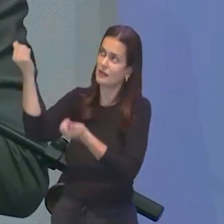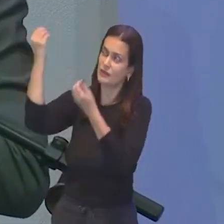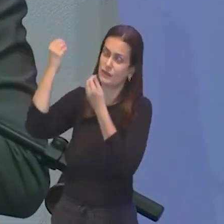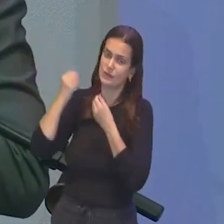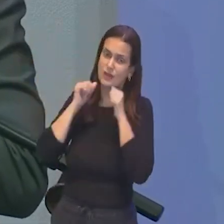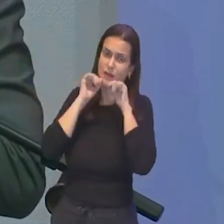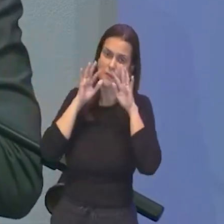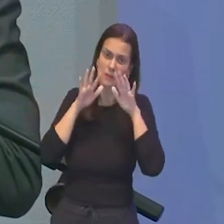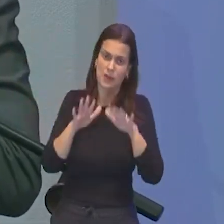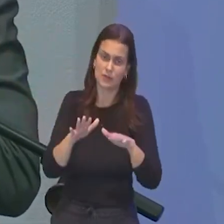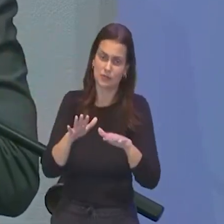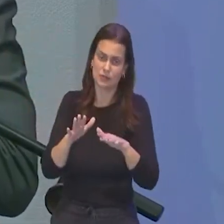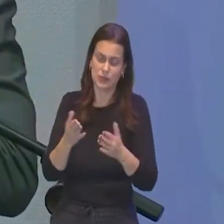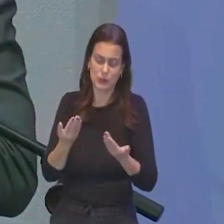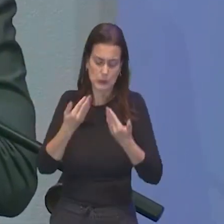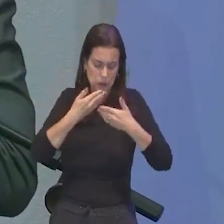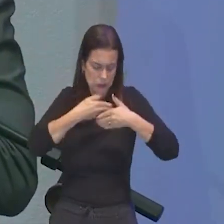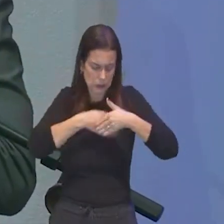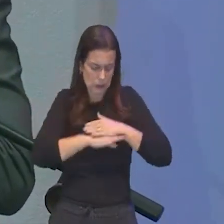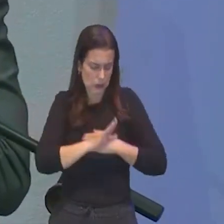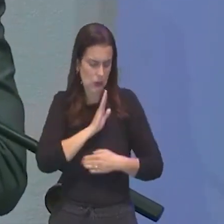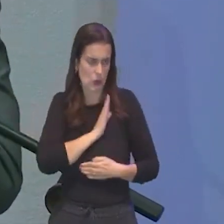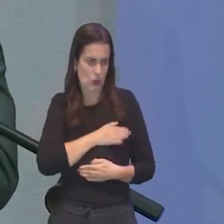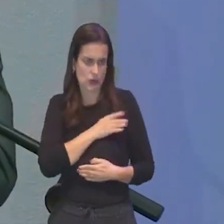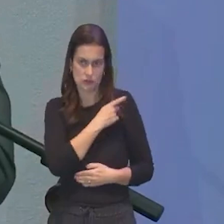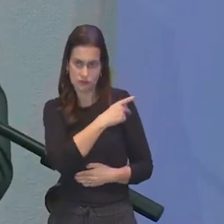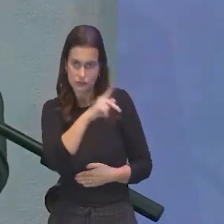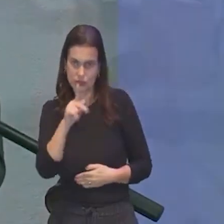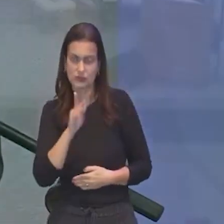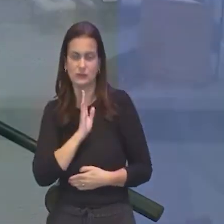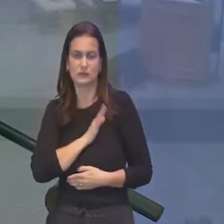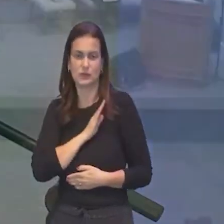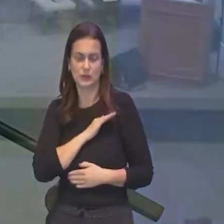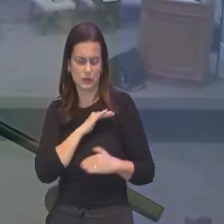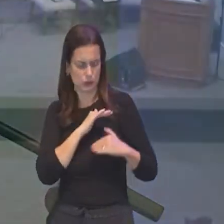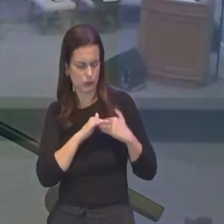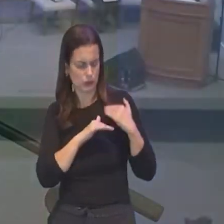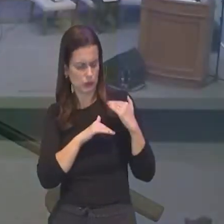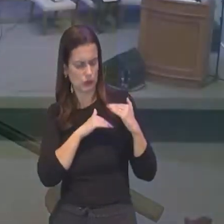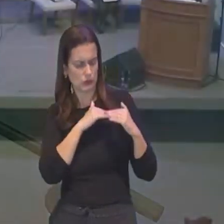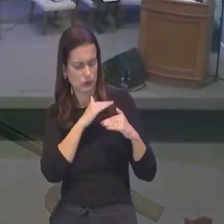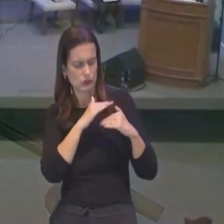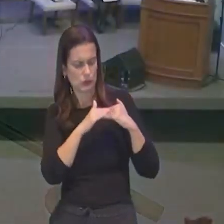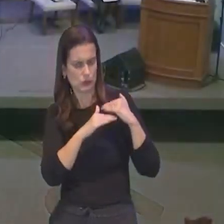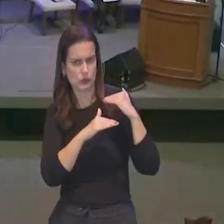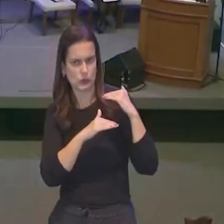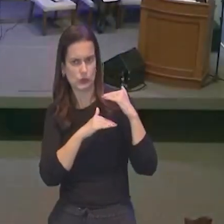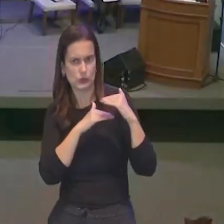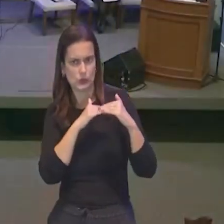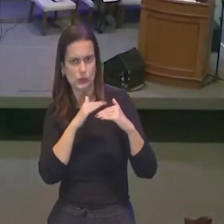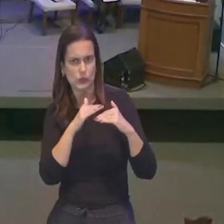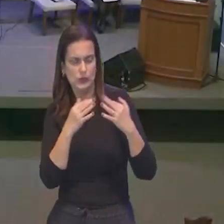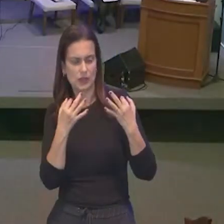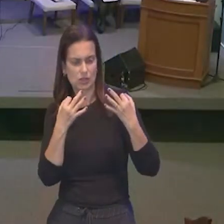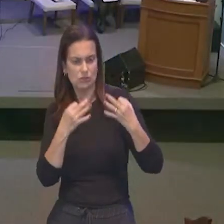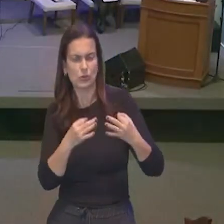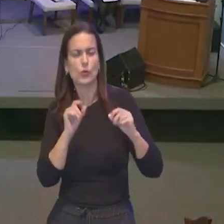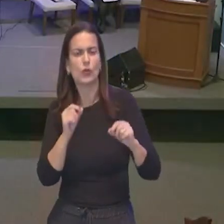e que esta palavra fique em nosso coração, no seu coração, produzindo frutos, frutos